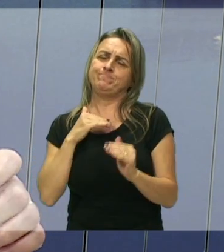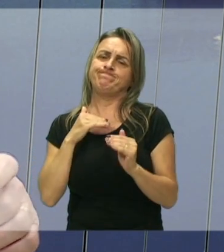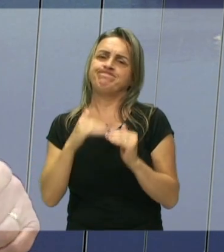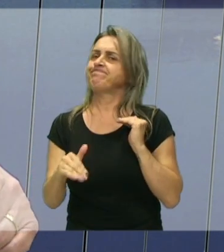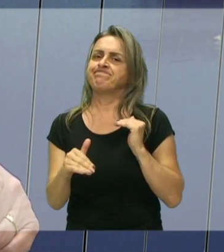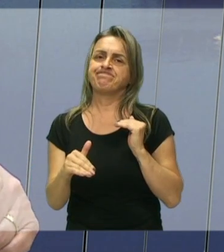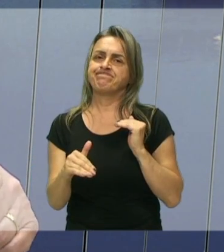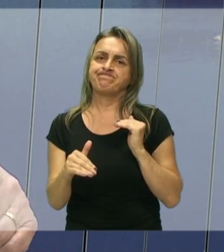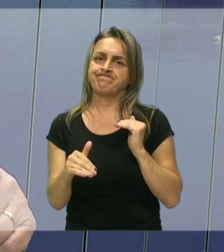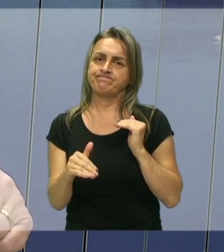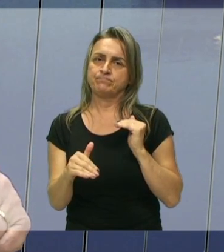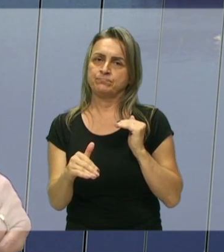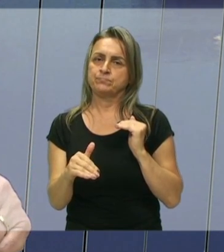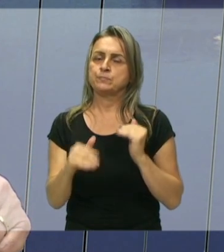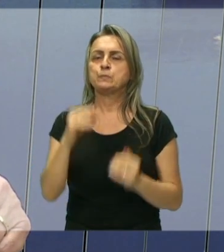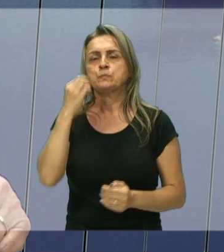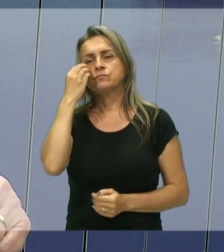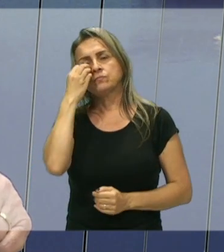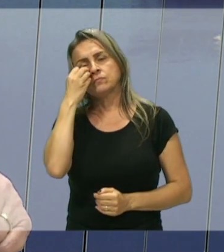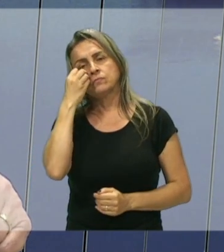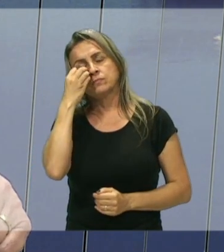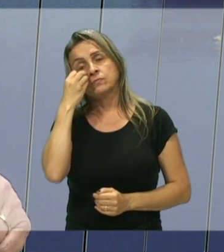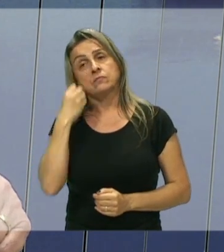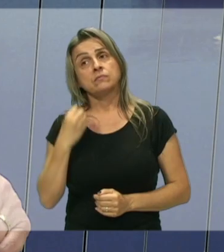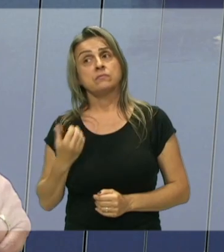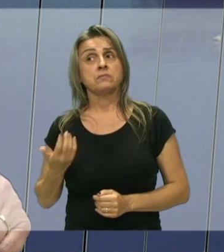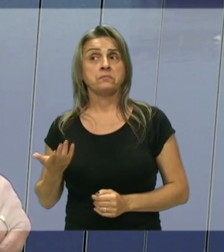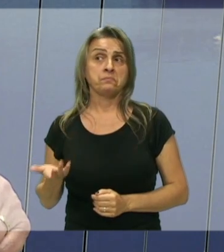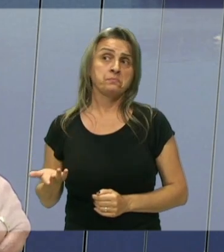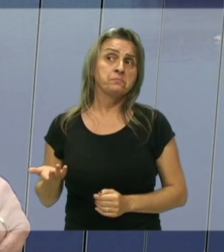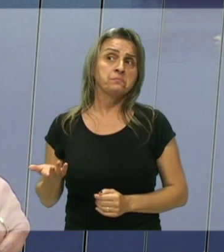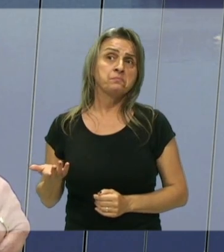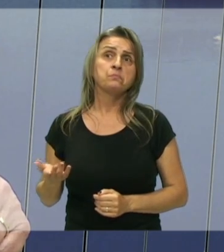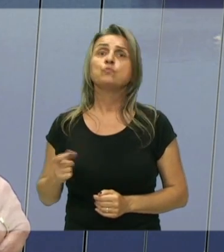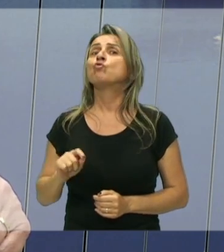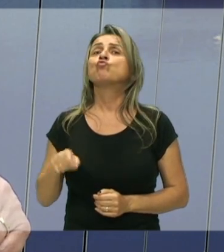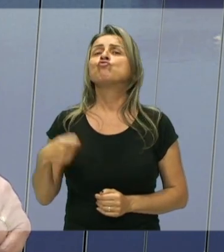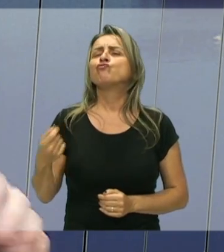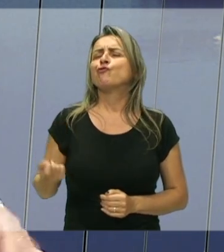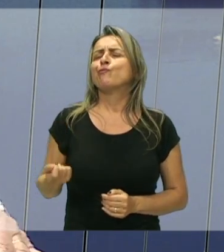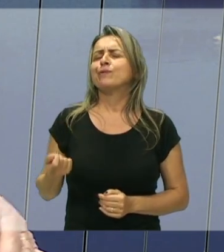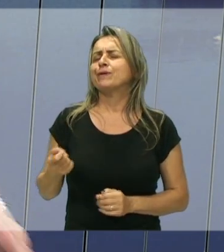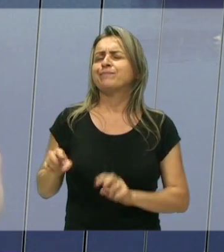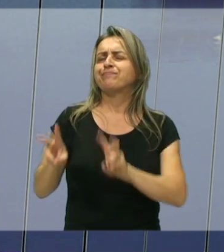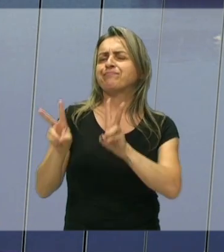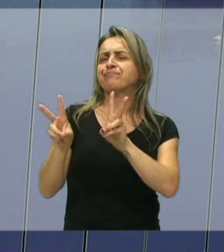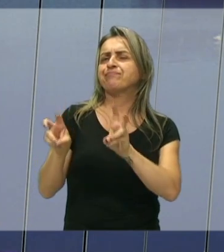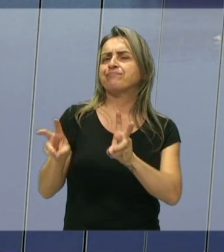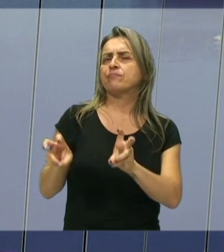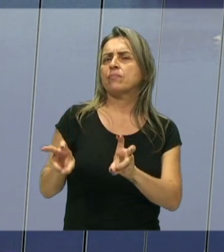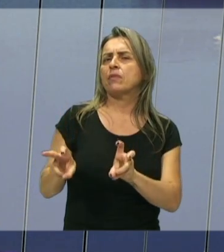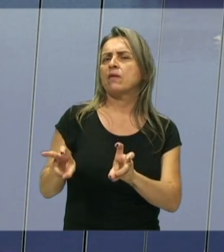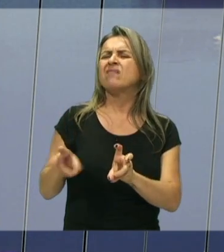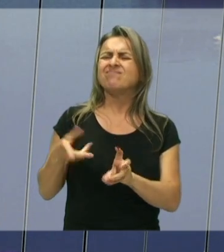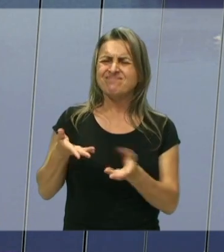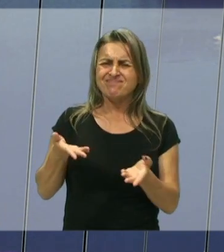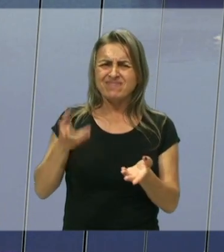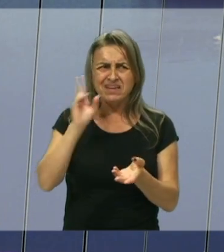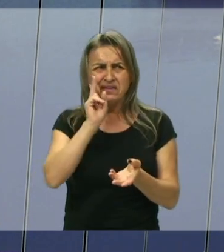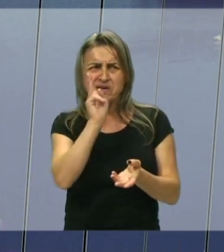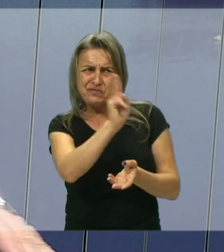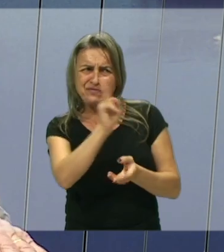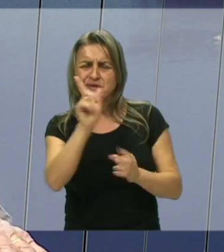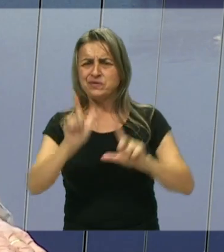Ela, inclusive nessas questões que a gente está vendo corriqueiramente,